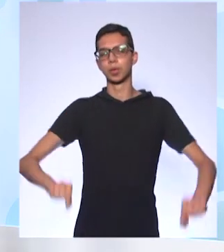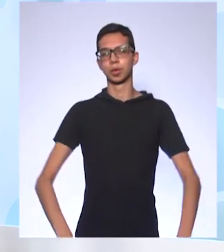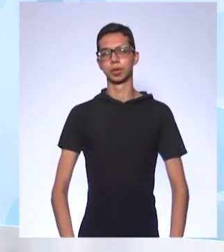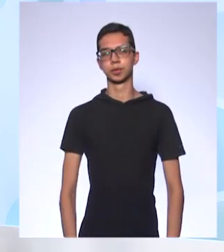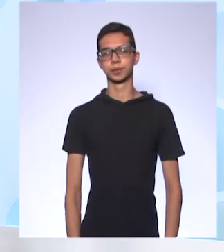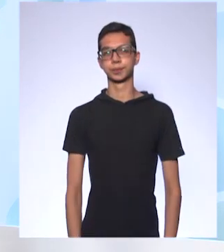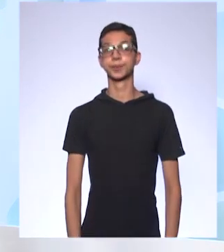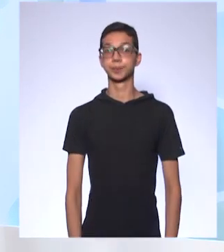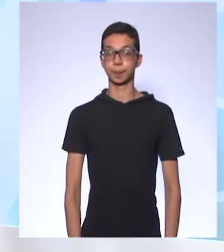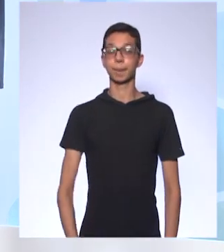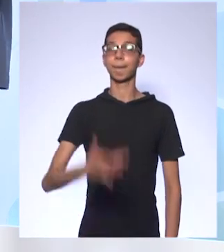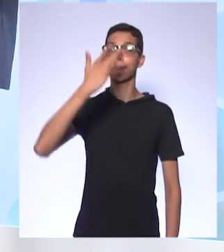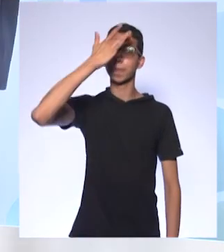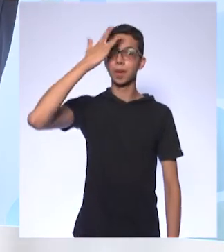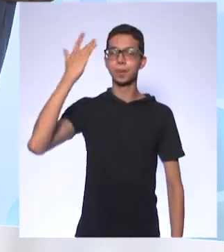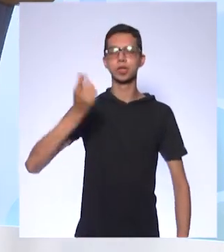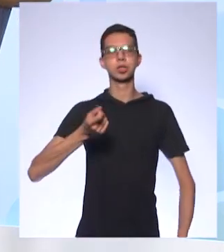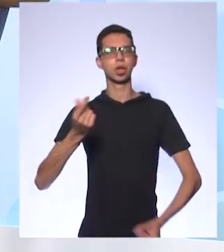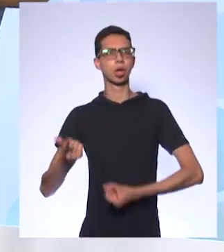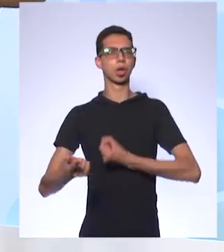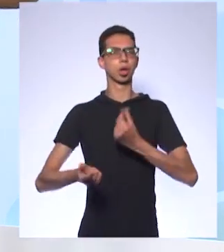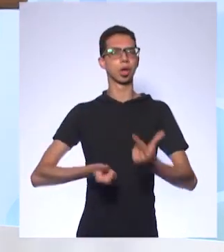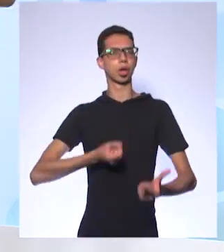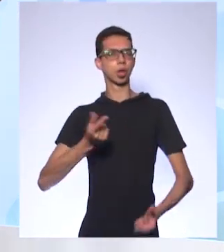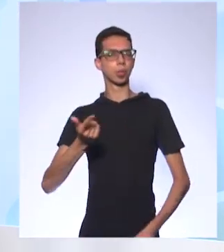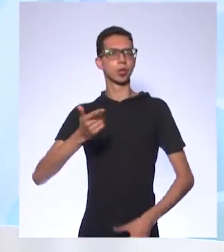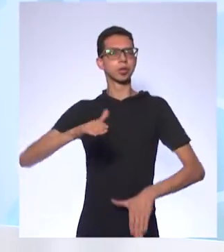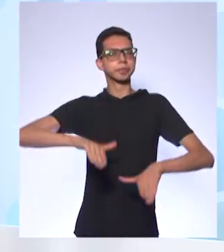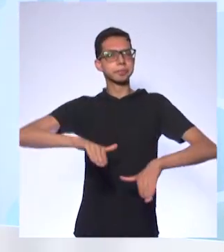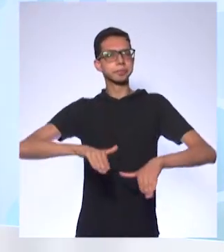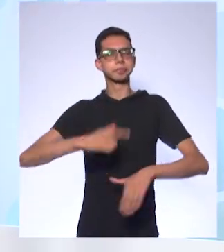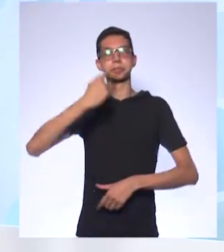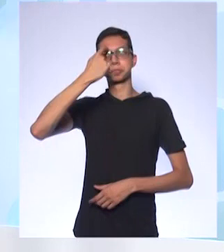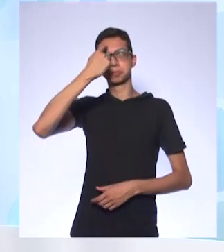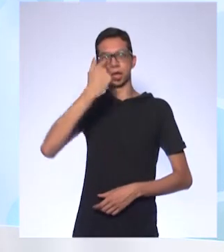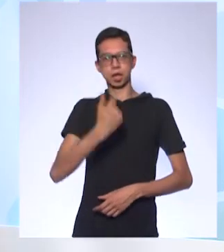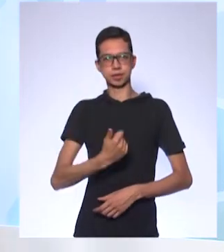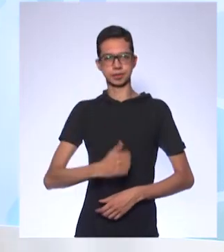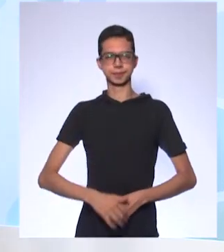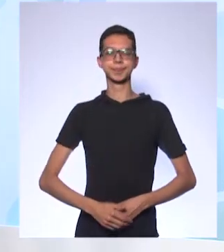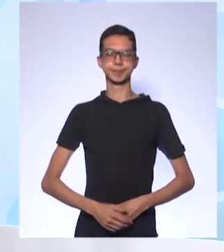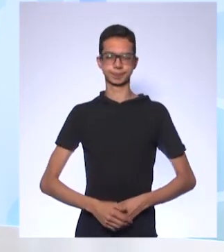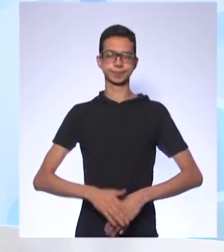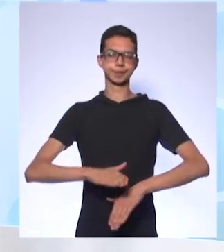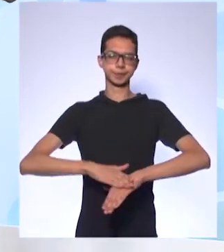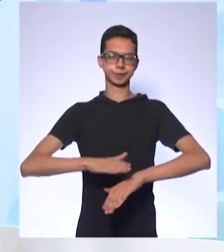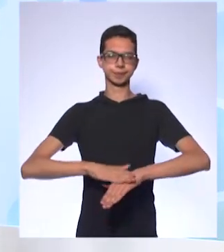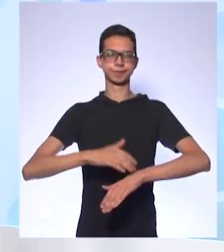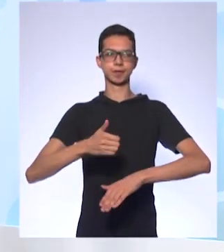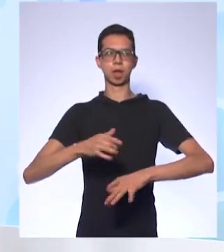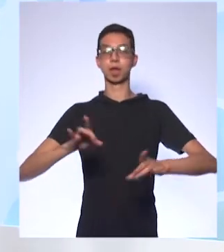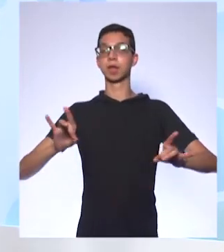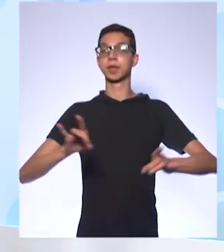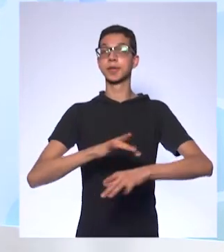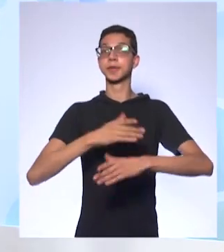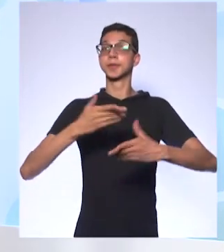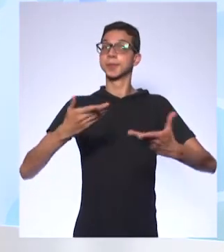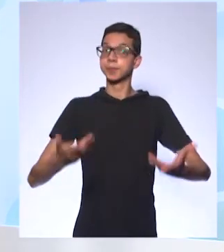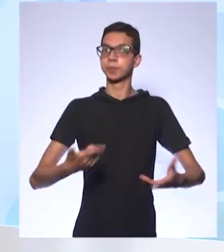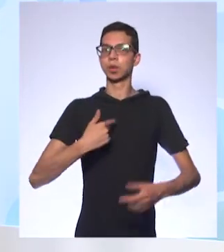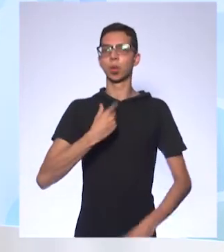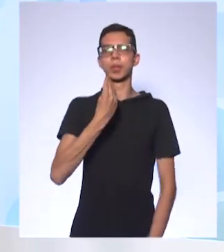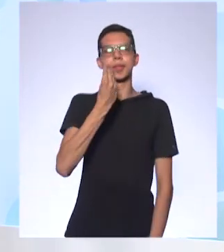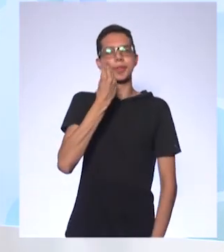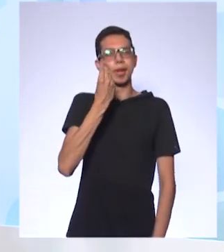Né? Então tem gente que já se desespera e vai lá e marca, chuta, né? E marca lá. Então eu vou tentar traduzir